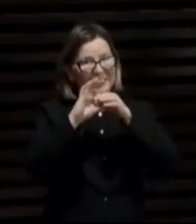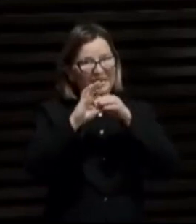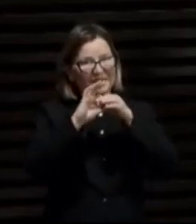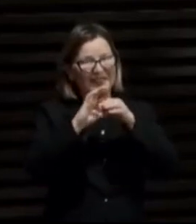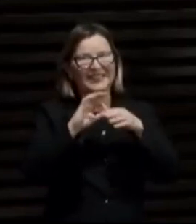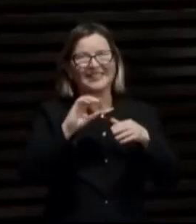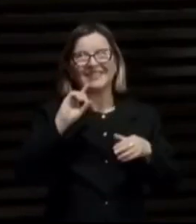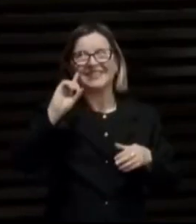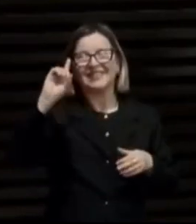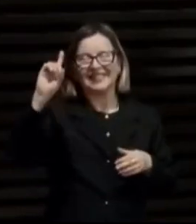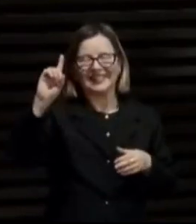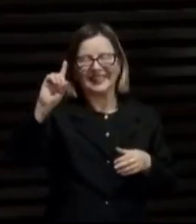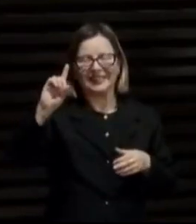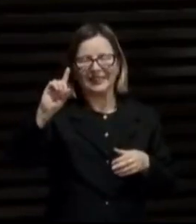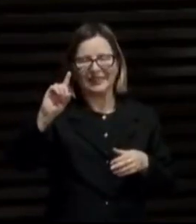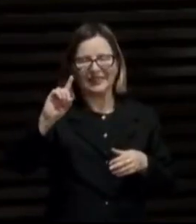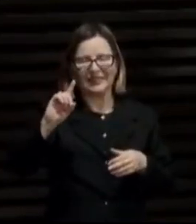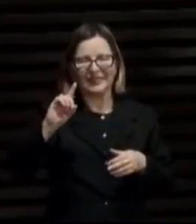tratando conosco.